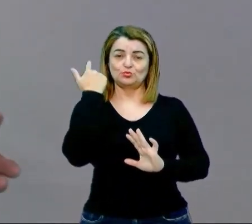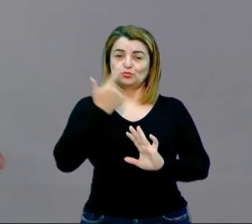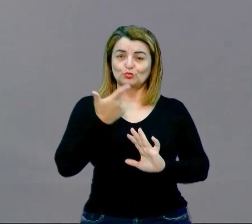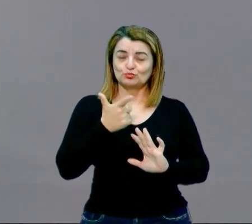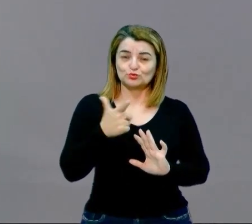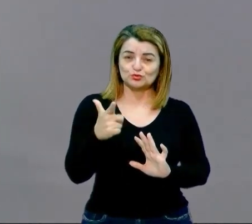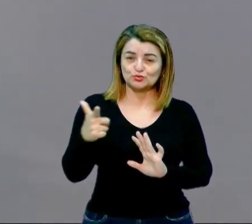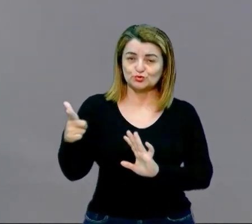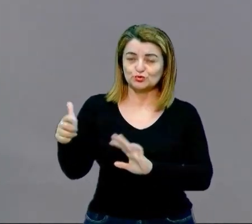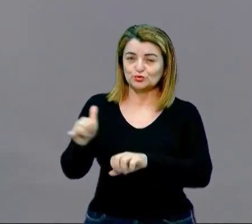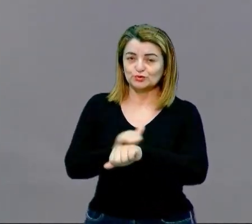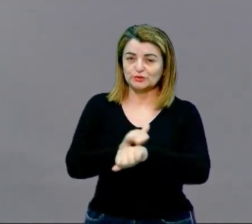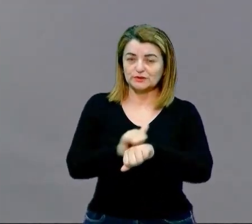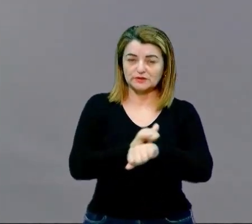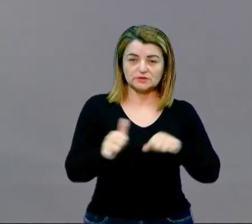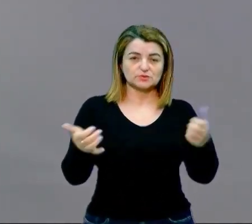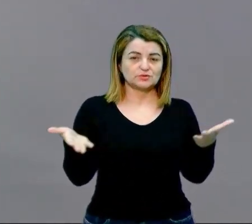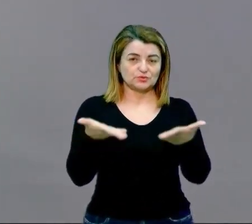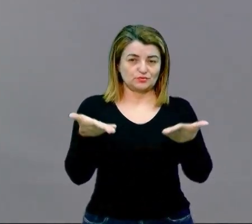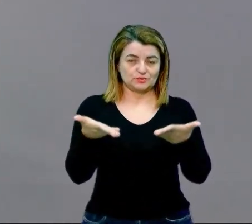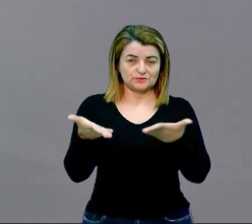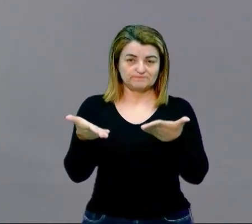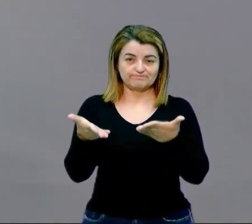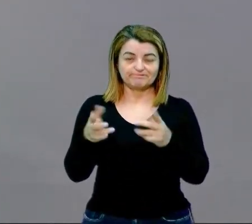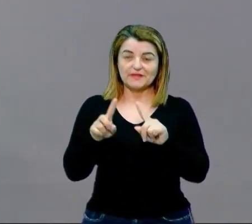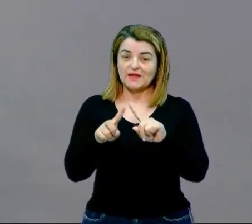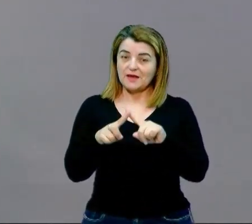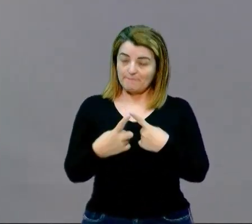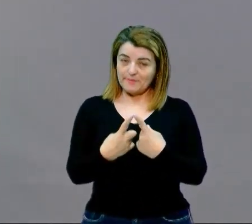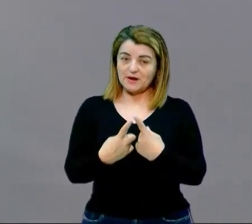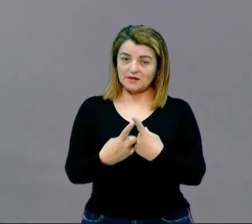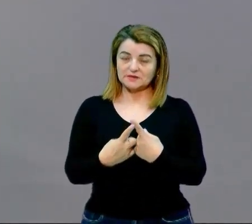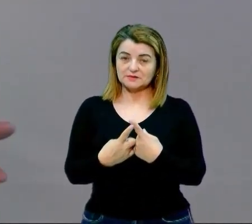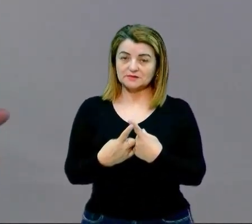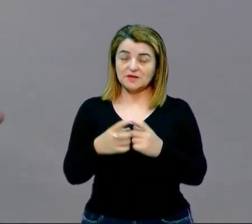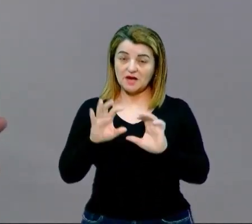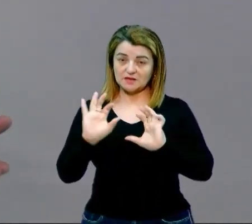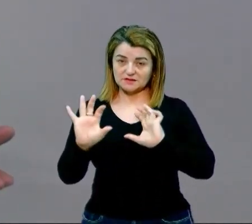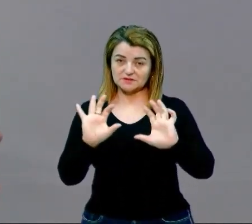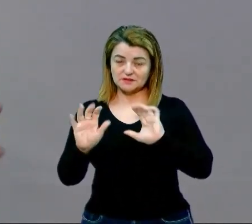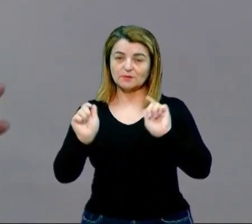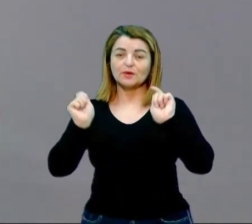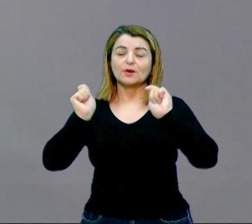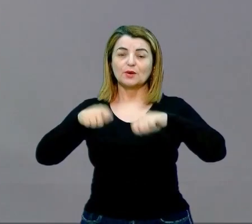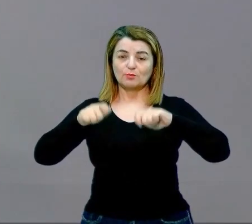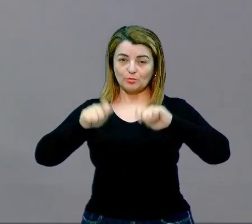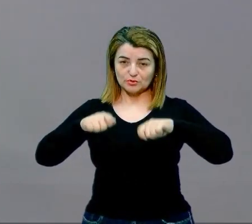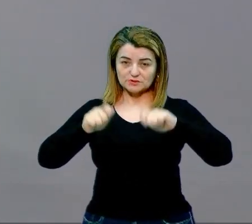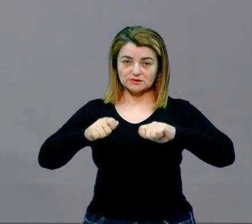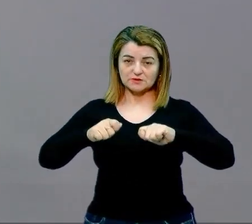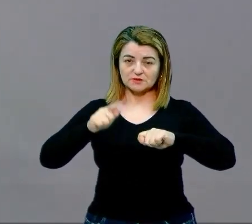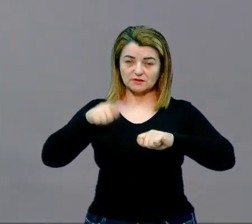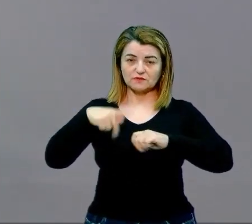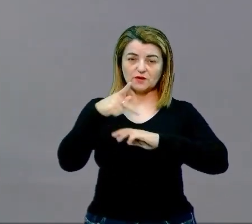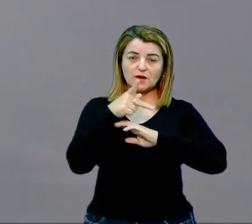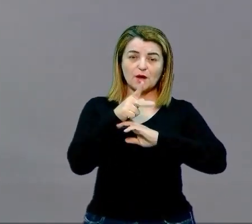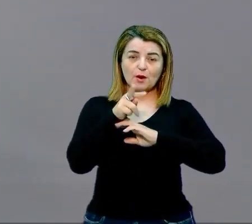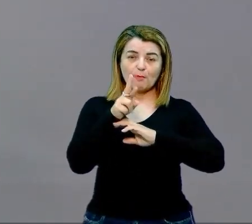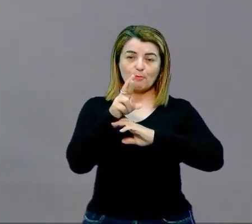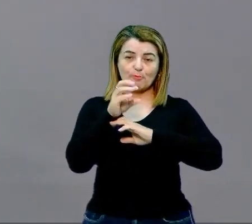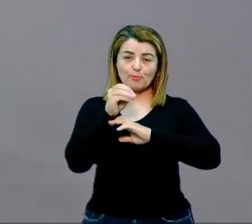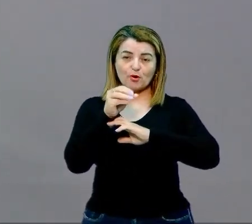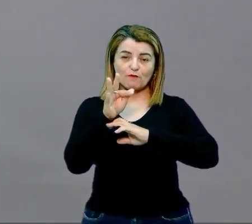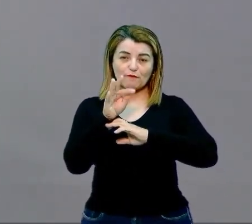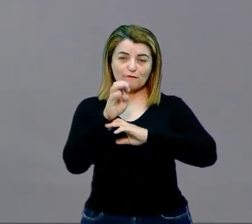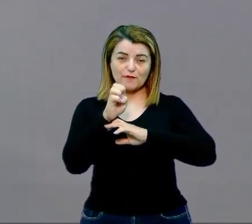esse aparato de vigilância que nós temos hoje, mas, de qualquer modo, nesse aspecto, a gente pode dizer que ele foi profético, não é?